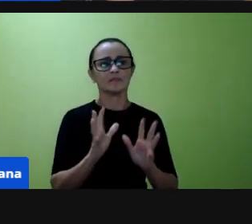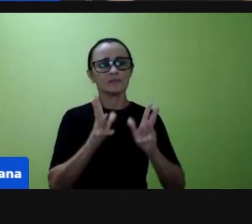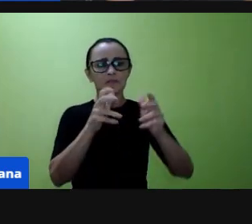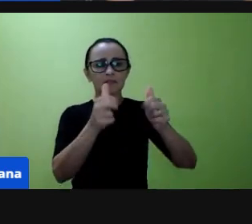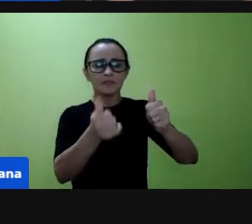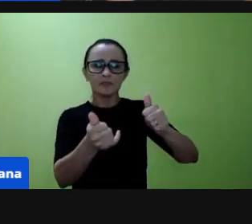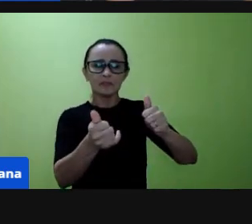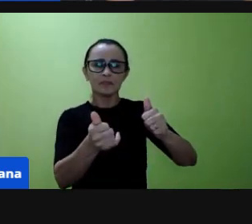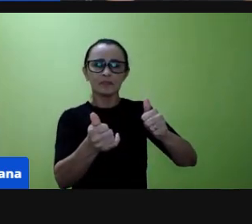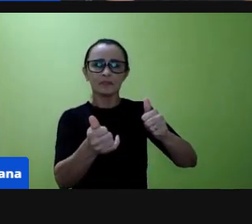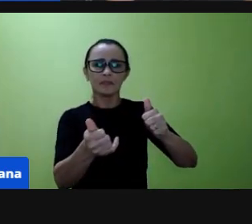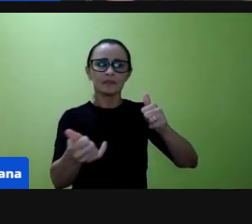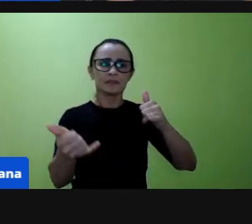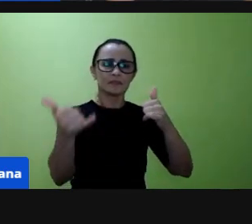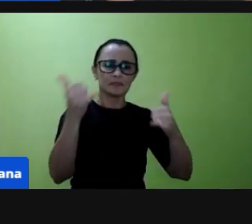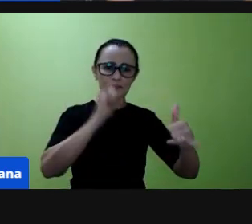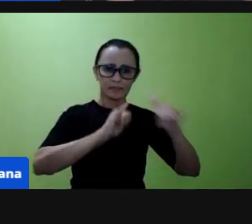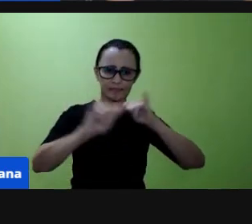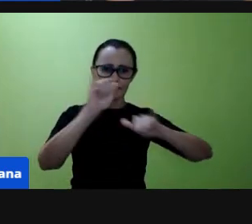colocaram,